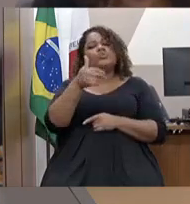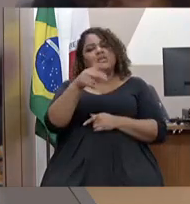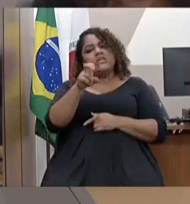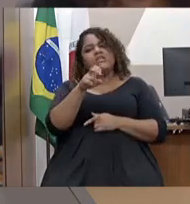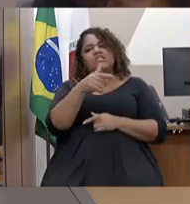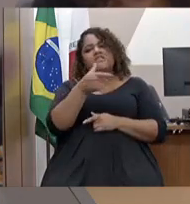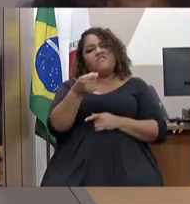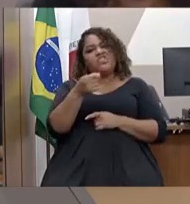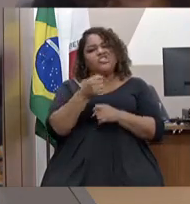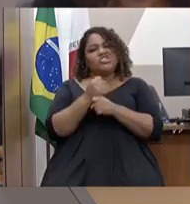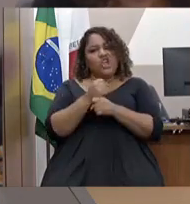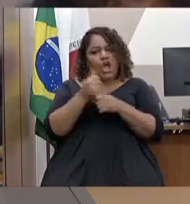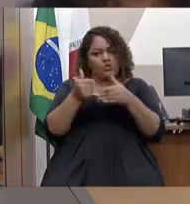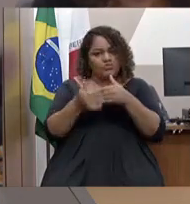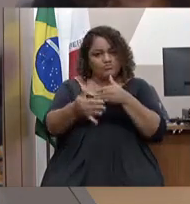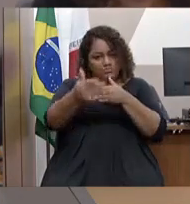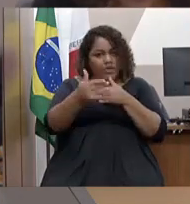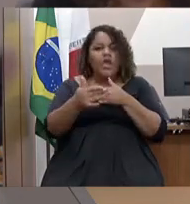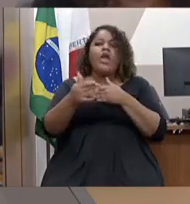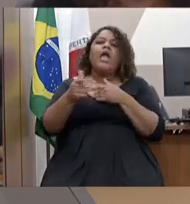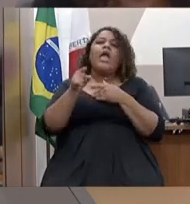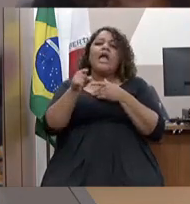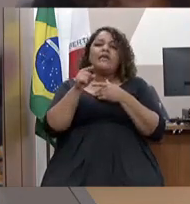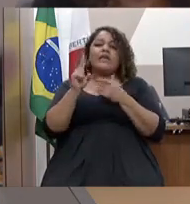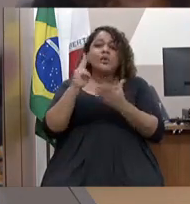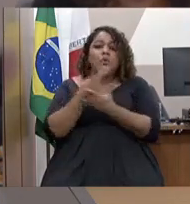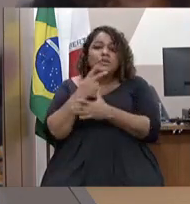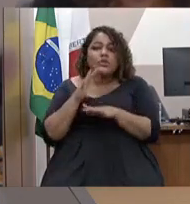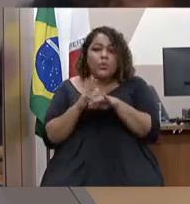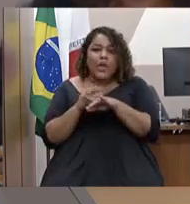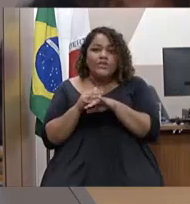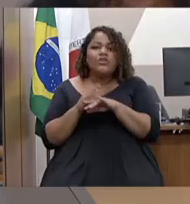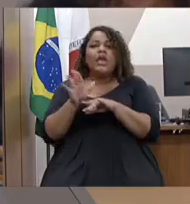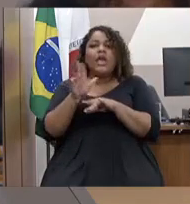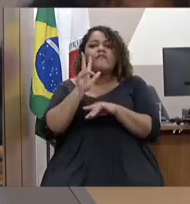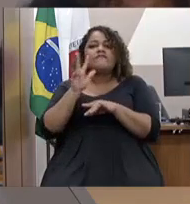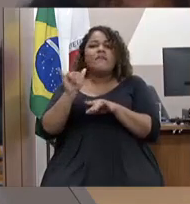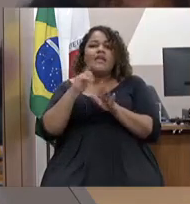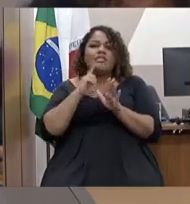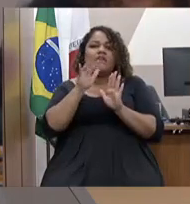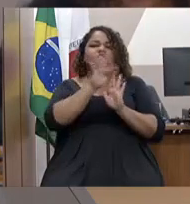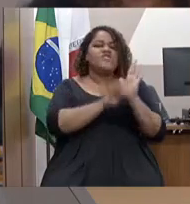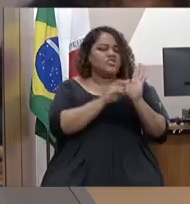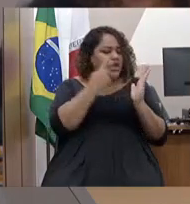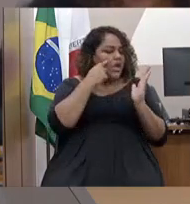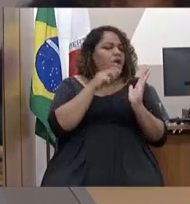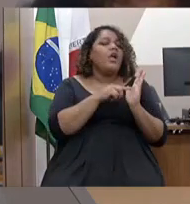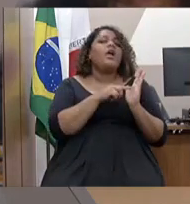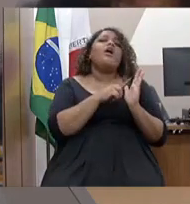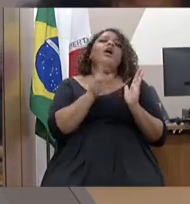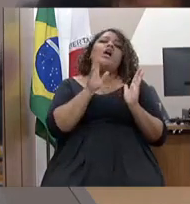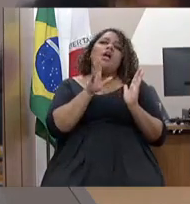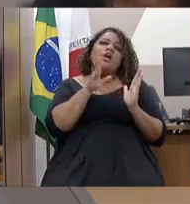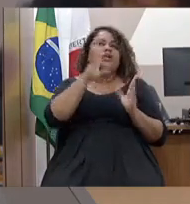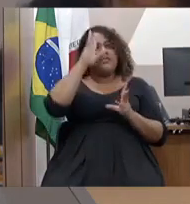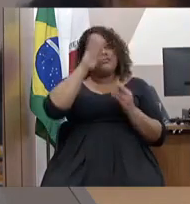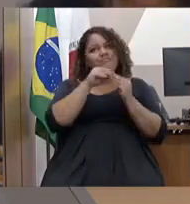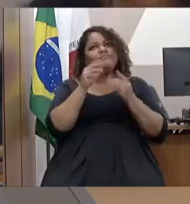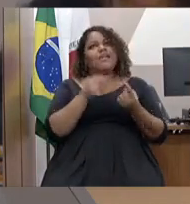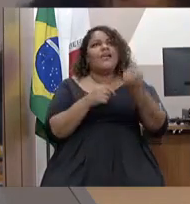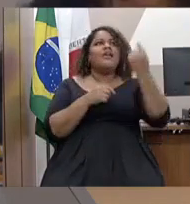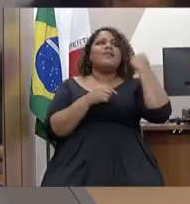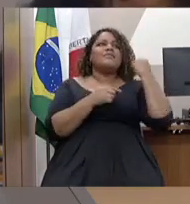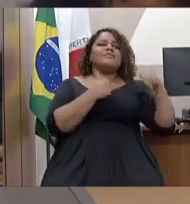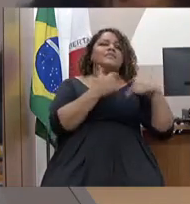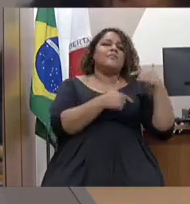formol esse cara trabalhou com benzeno há 20 anos atrás como a gente não tem esse registro fica muito mais difícil você dizer que